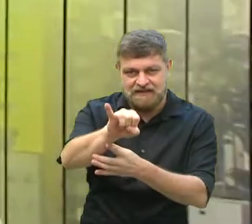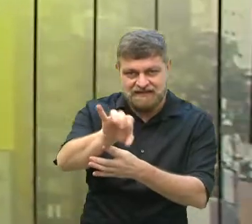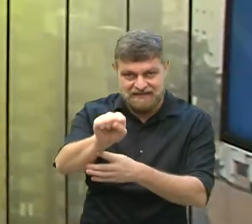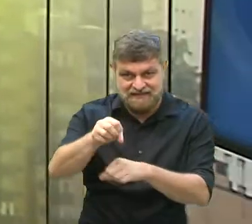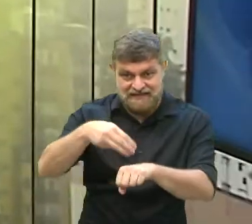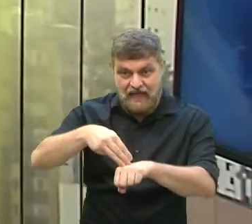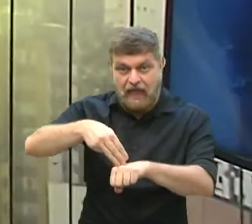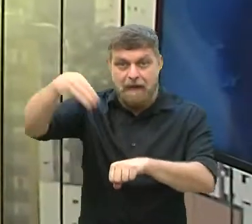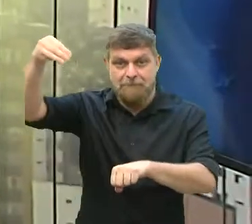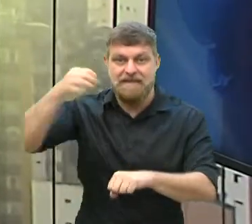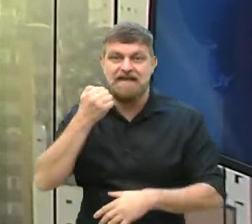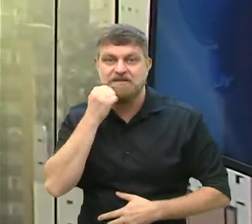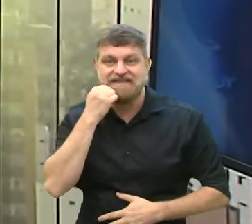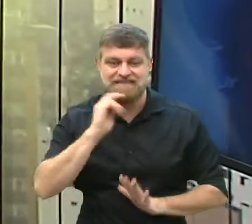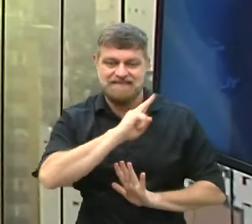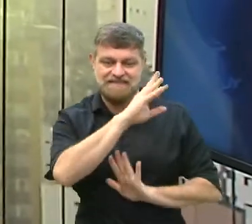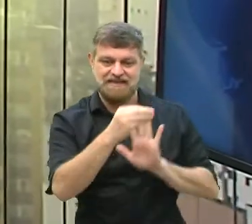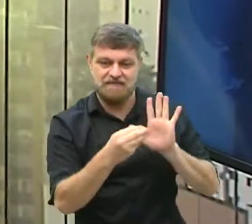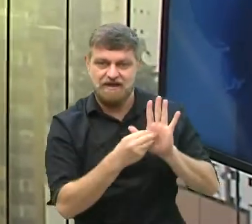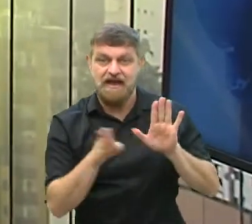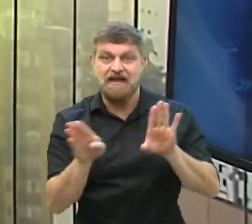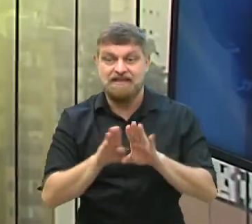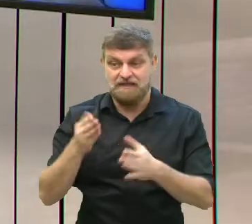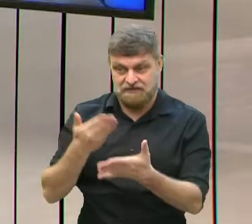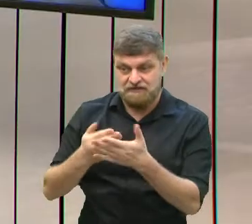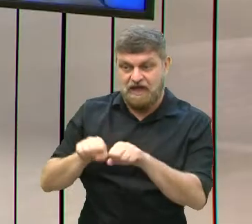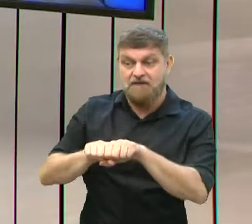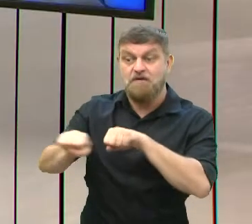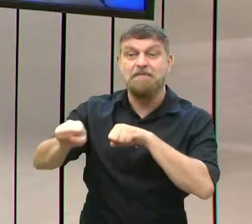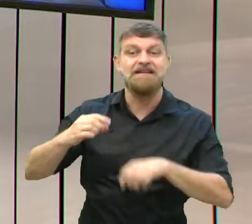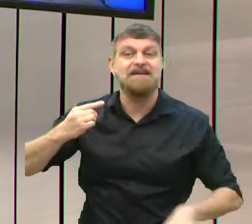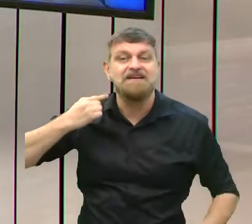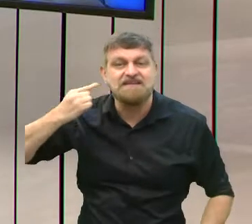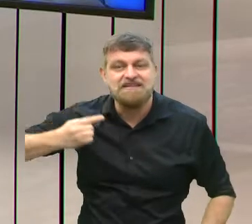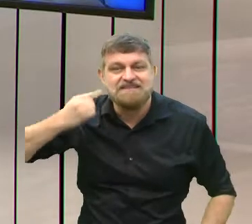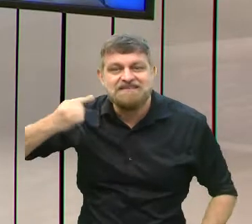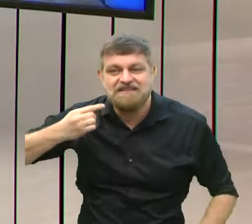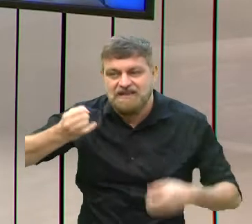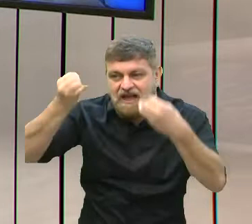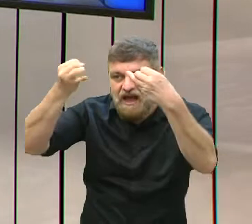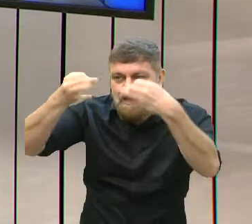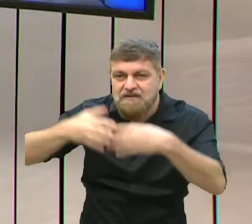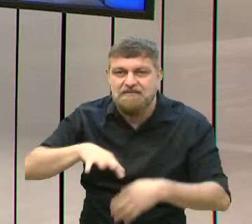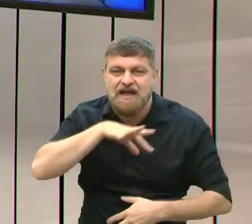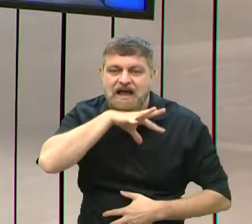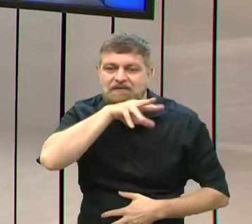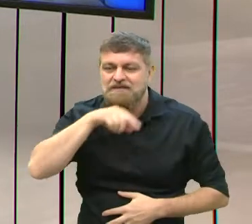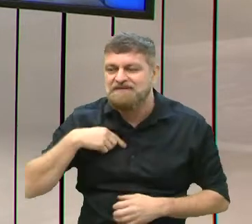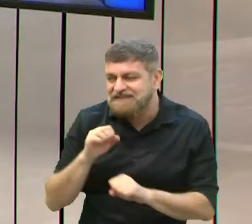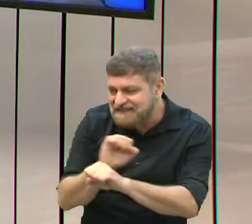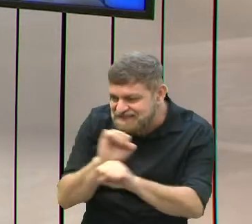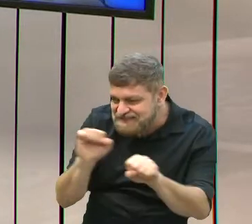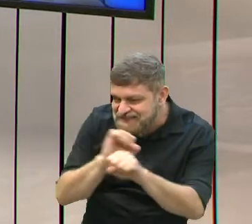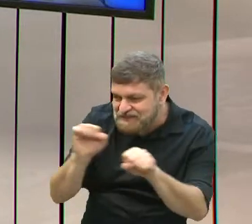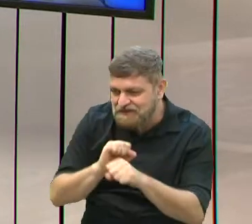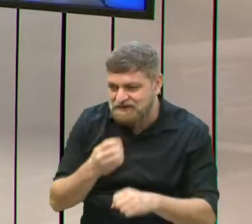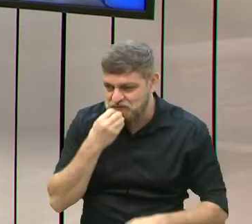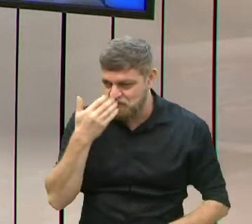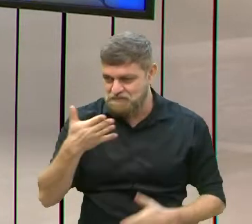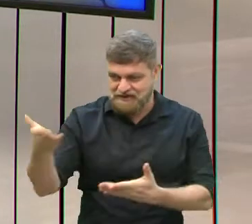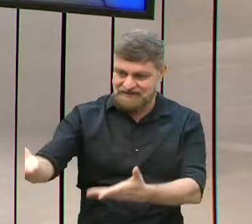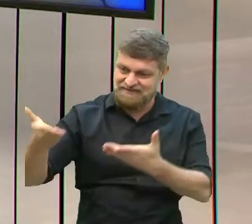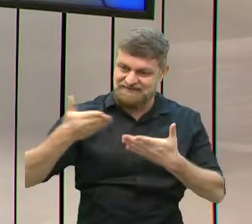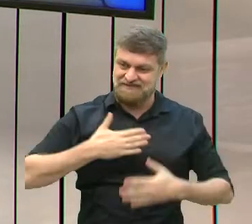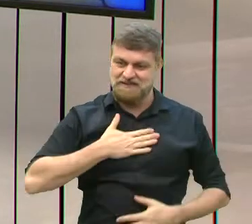em ciência ambiental e também bacharel em direito. Veio conversar com a gente sobre esse animalzinho que a gente adora. Tudo bem, Denise? Seja